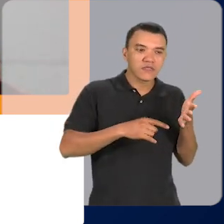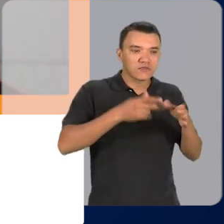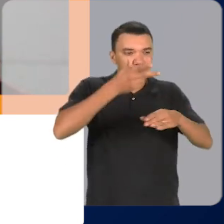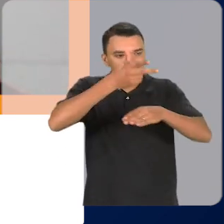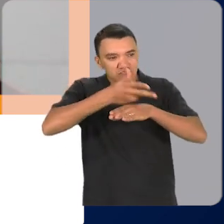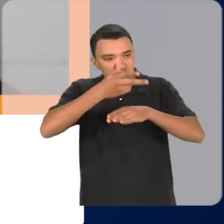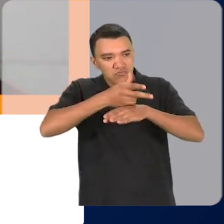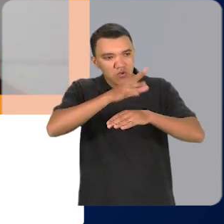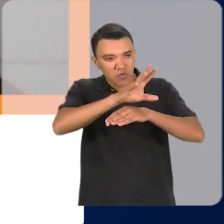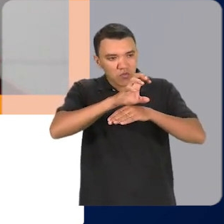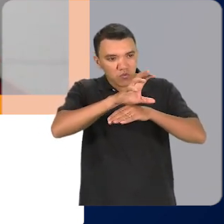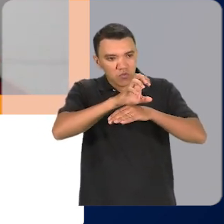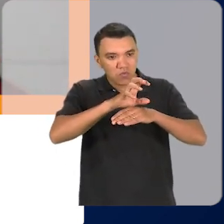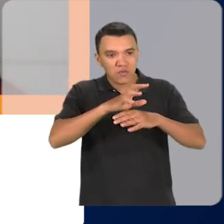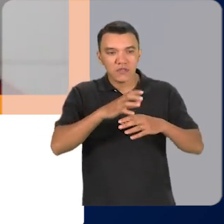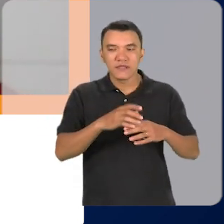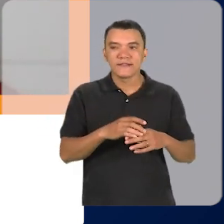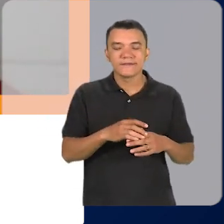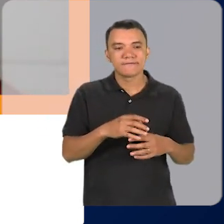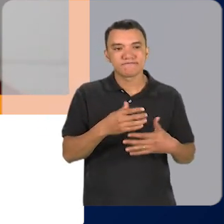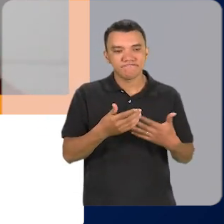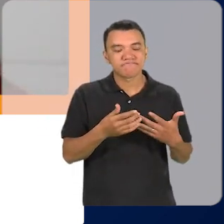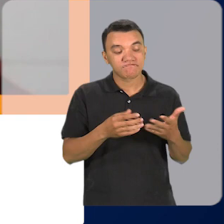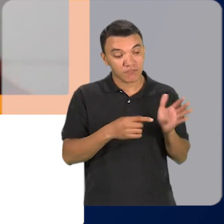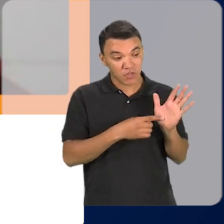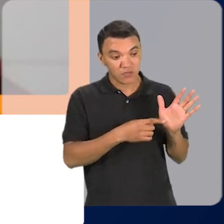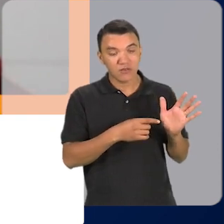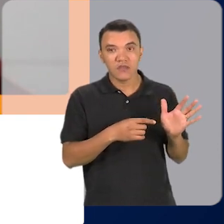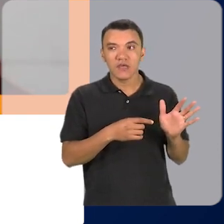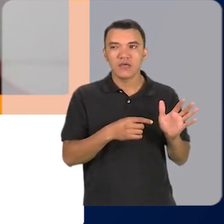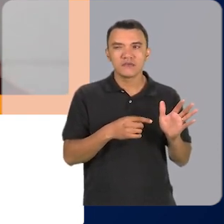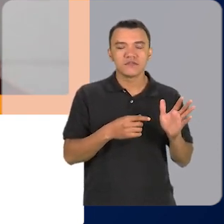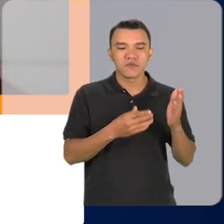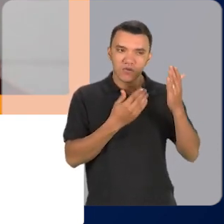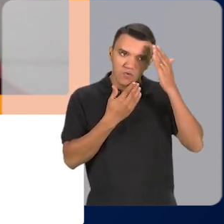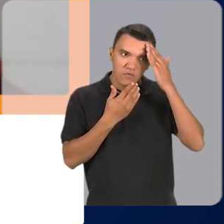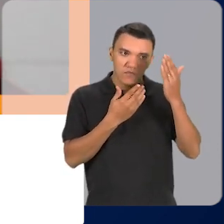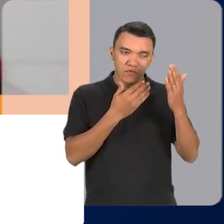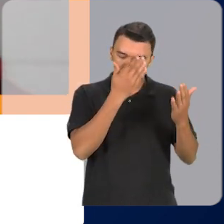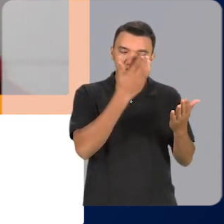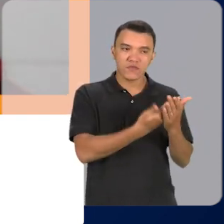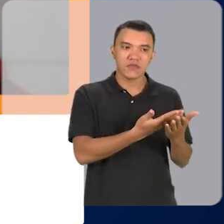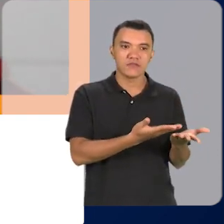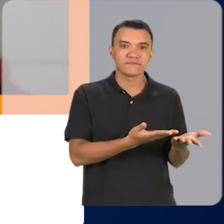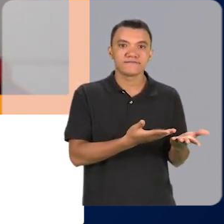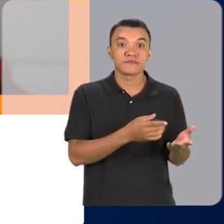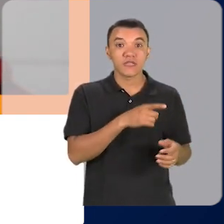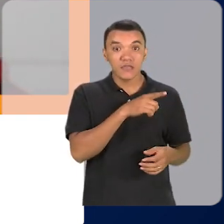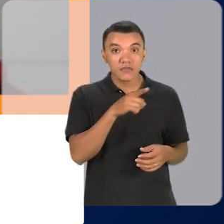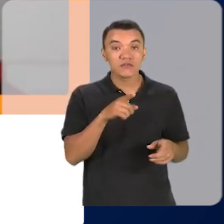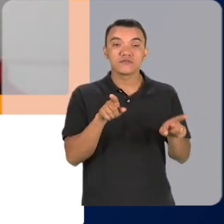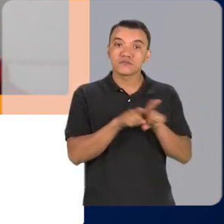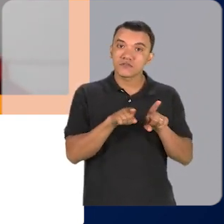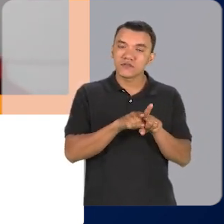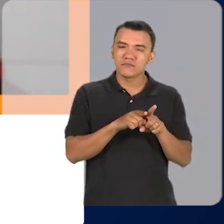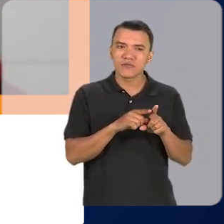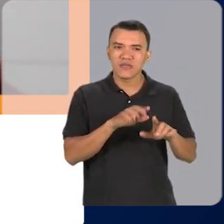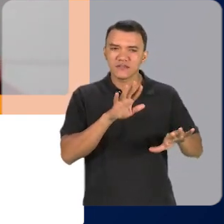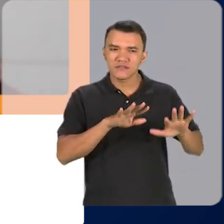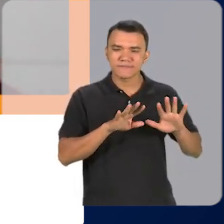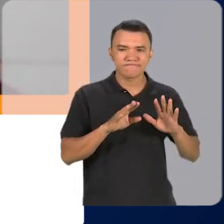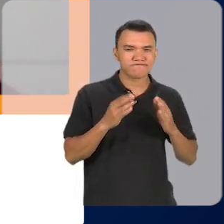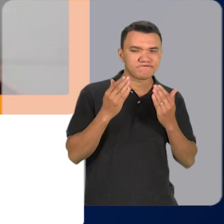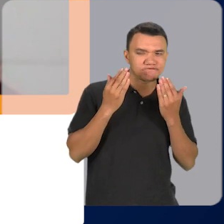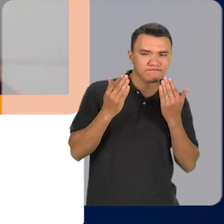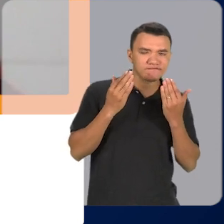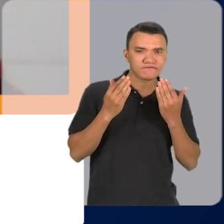criando confiança, porque eles também ficam receosos, e aí é um alerta que eu faço também aos colegas pesquisadores. Tem muitos